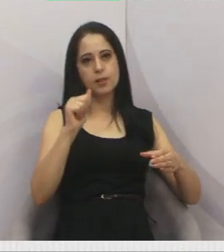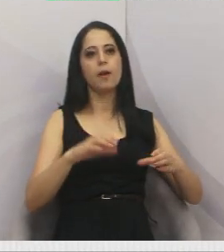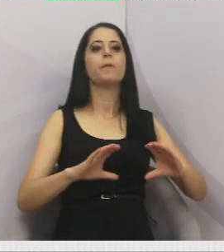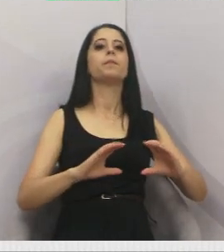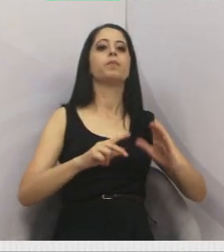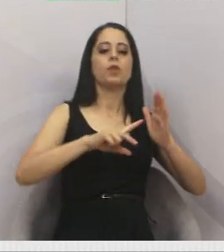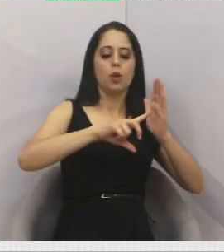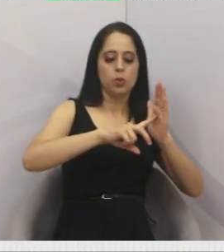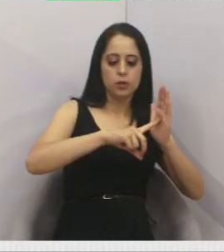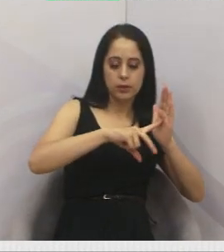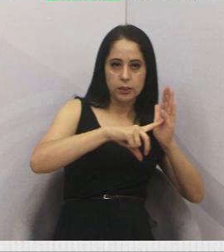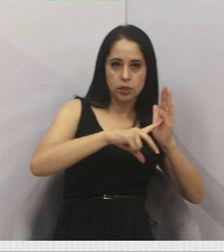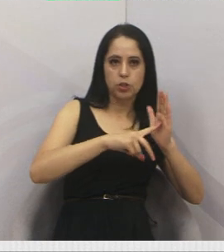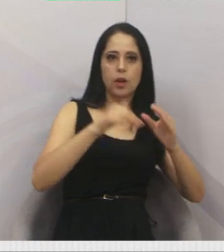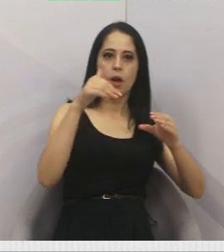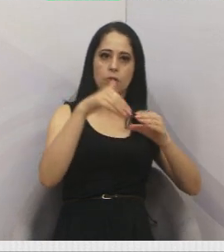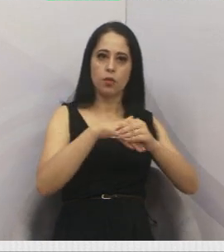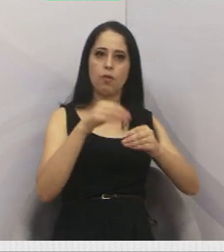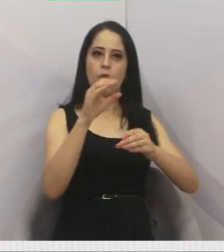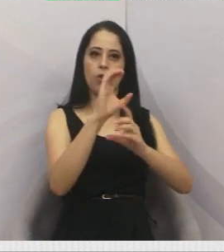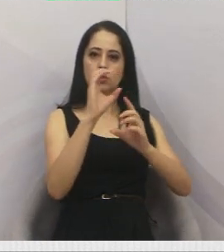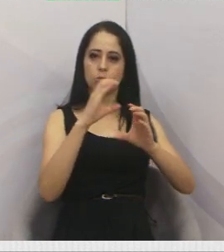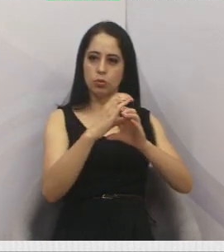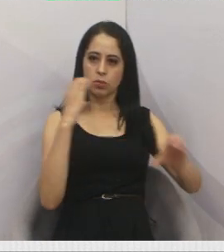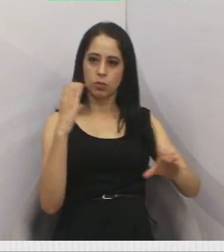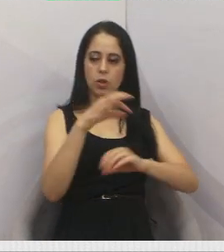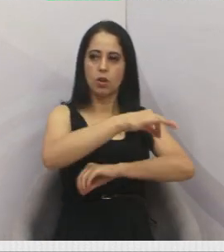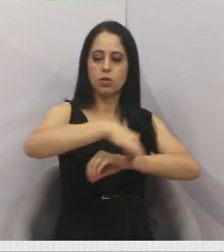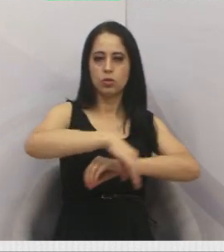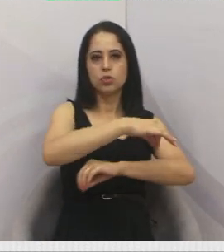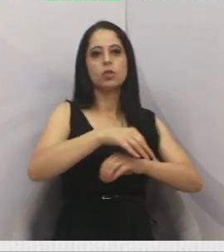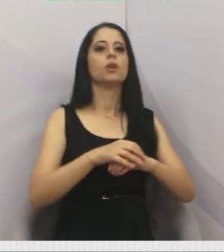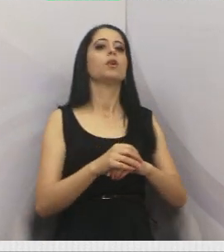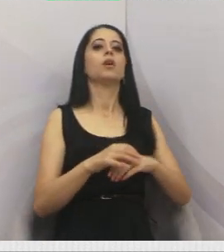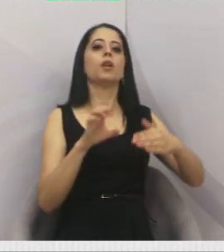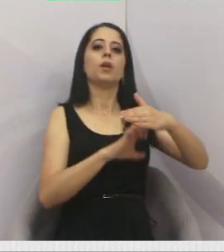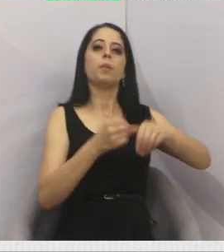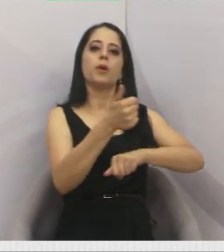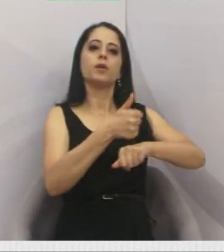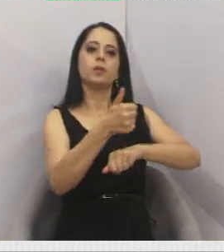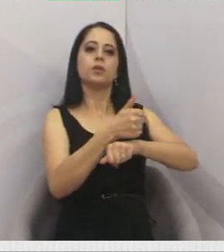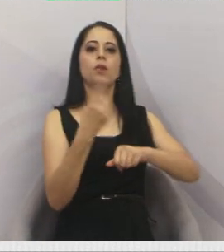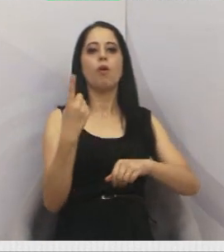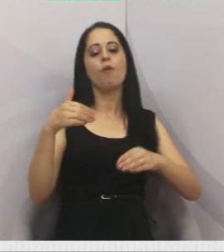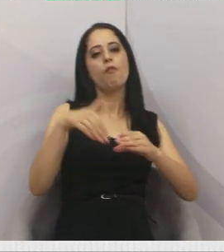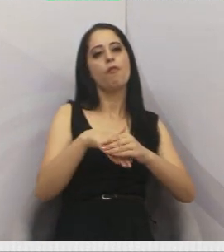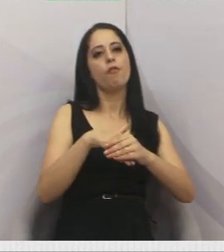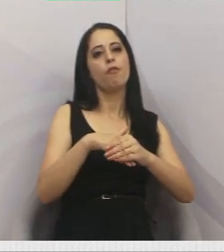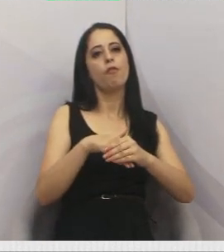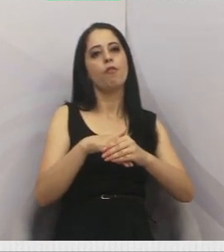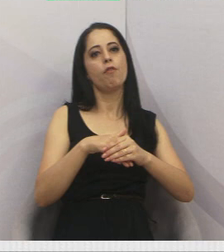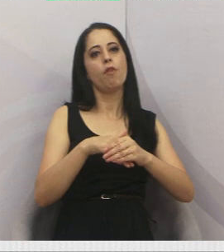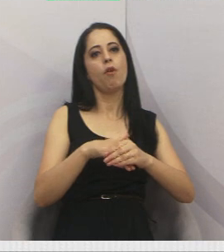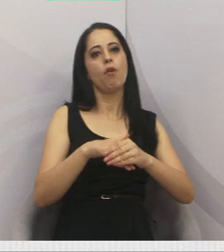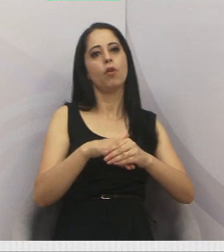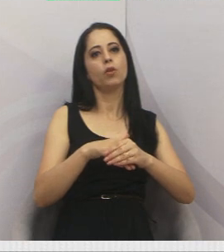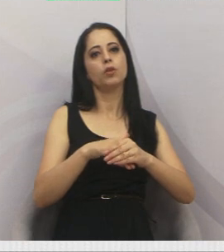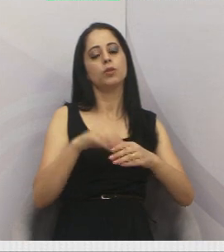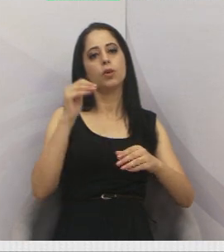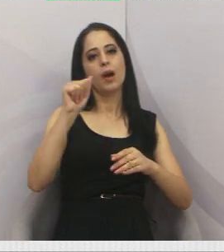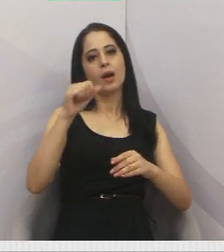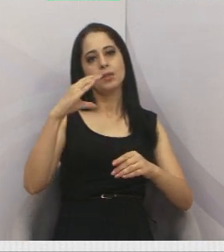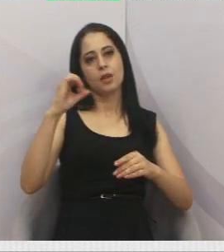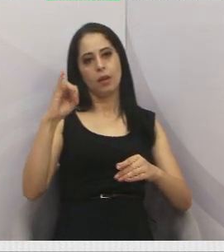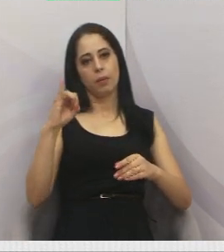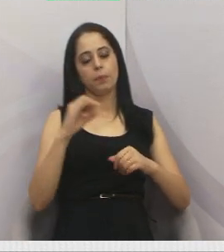um voto para o Sindicato dos Engenheiros. Segmento Empresas e Entidades Profissionais, um voto para a Associação Comercial Industrial, ACI